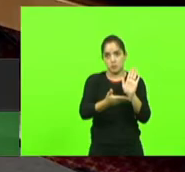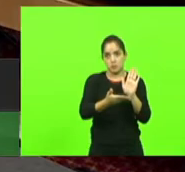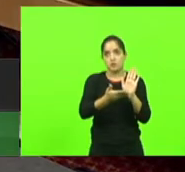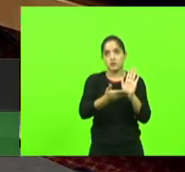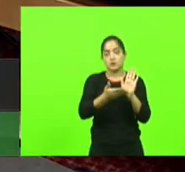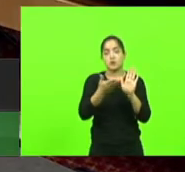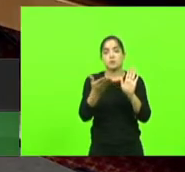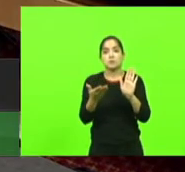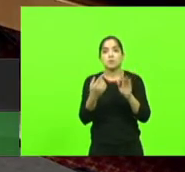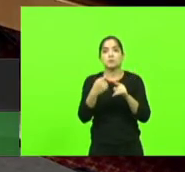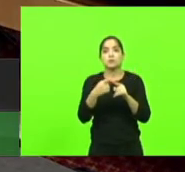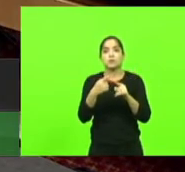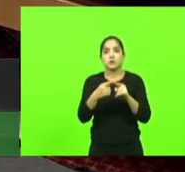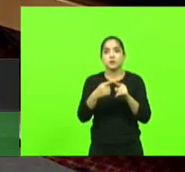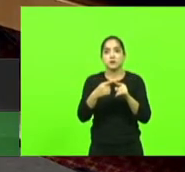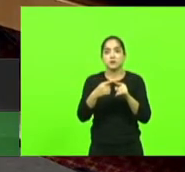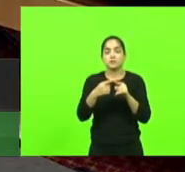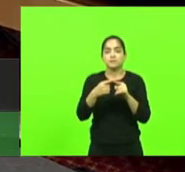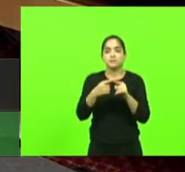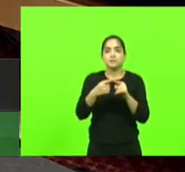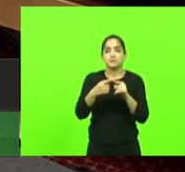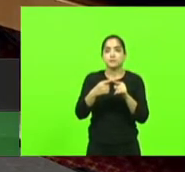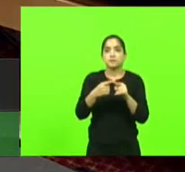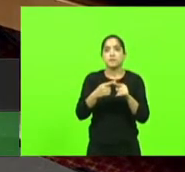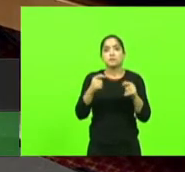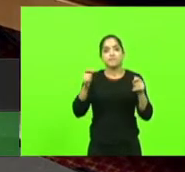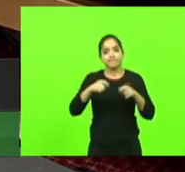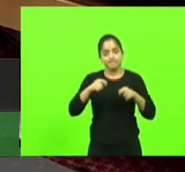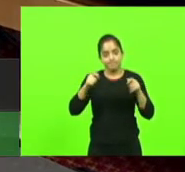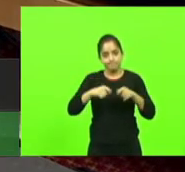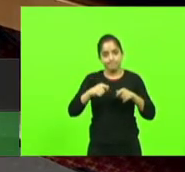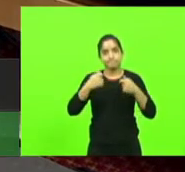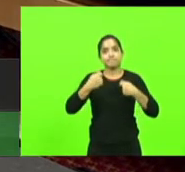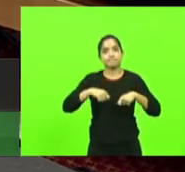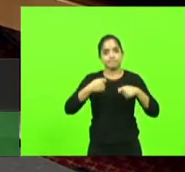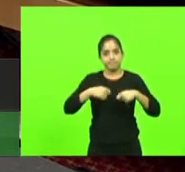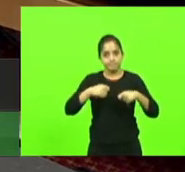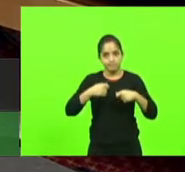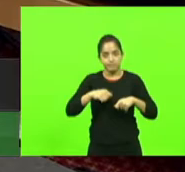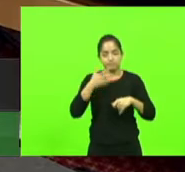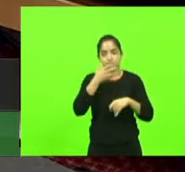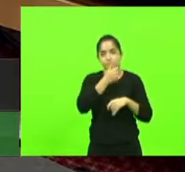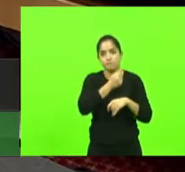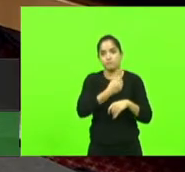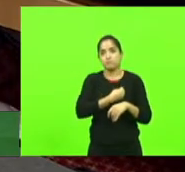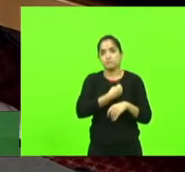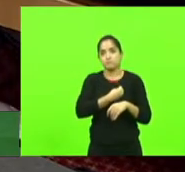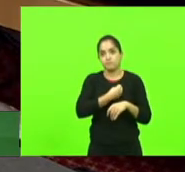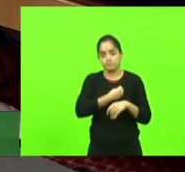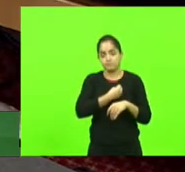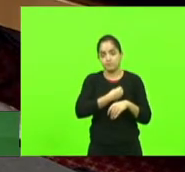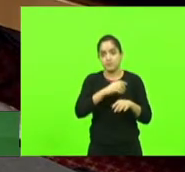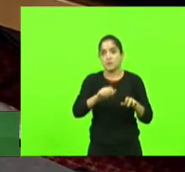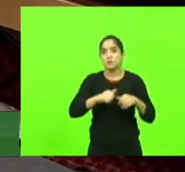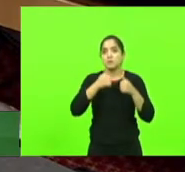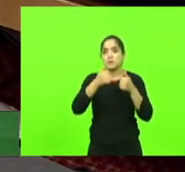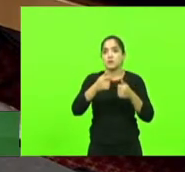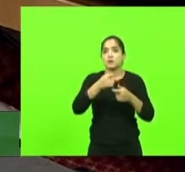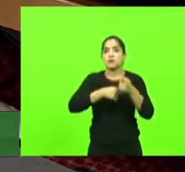entender, deputado Alba, que é pertinente, necessário para salvar a vida e melhorar a nossa economia. Então, eu